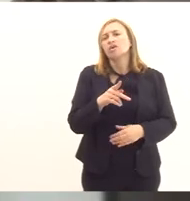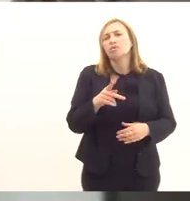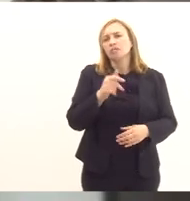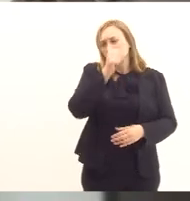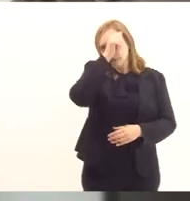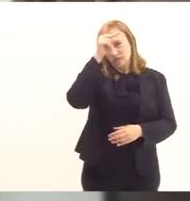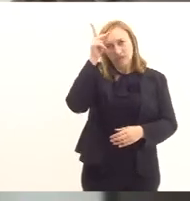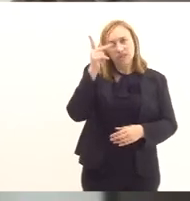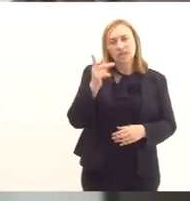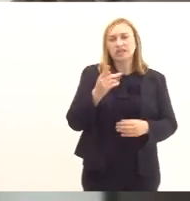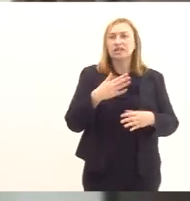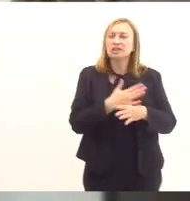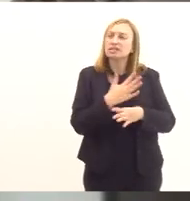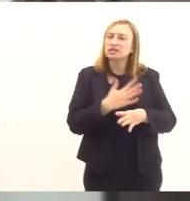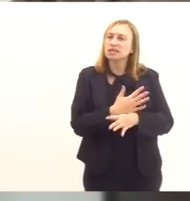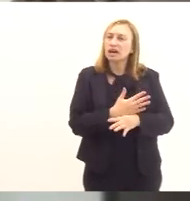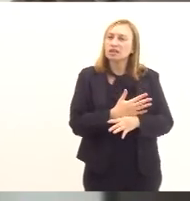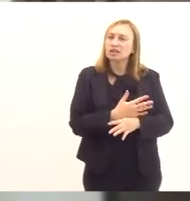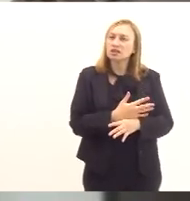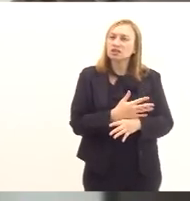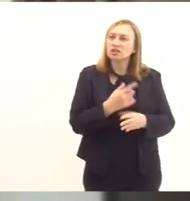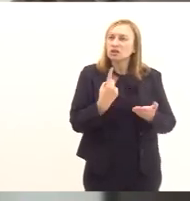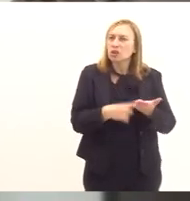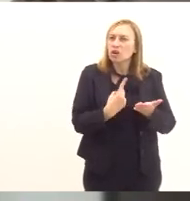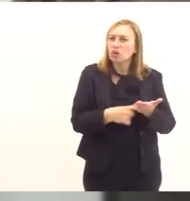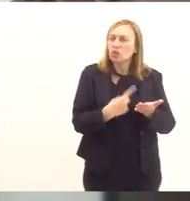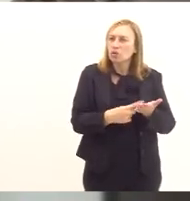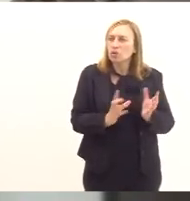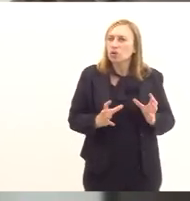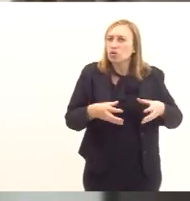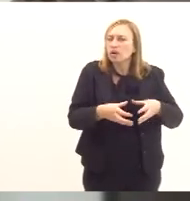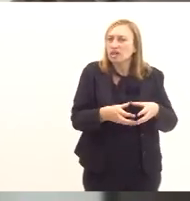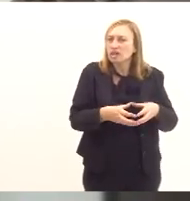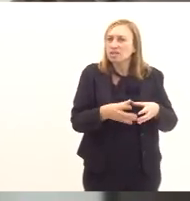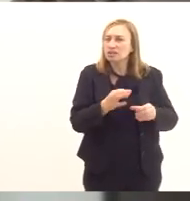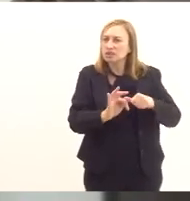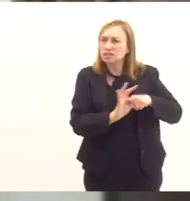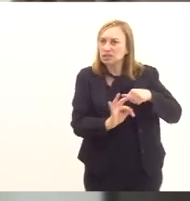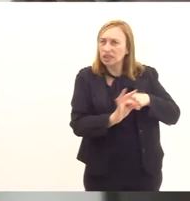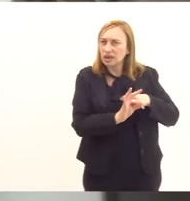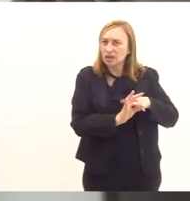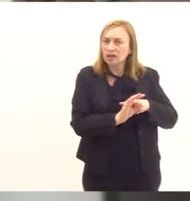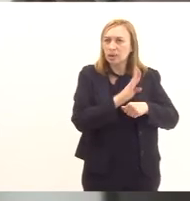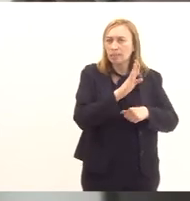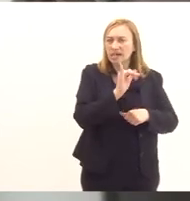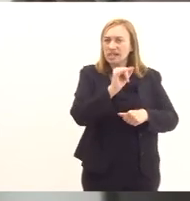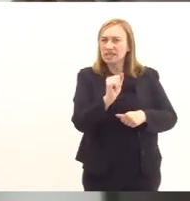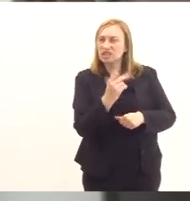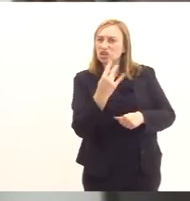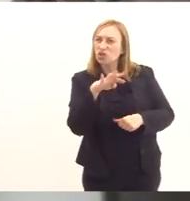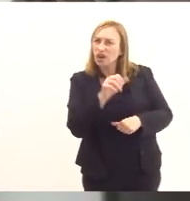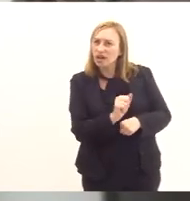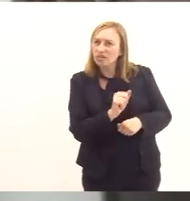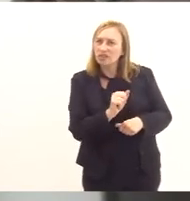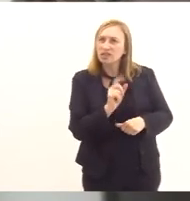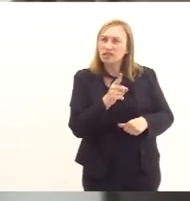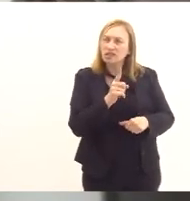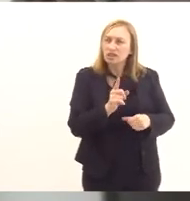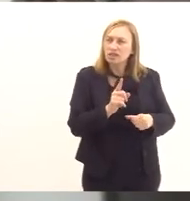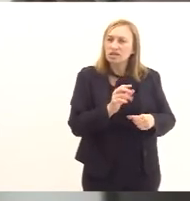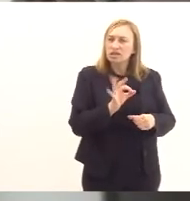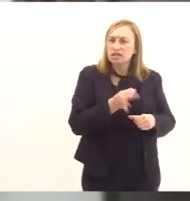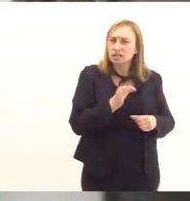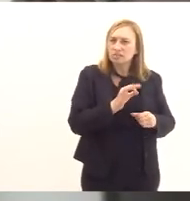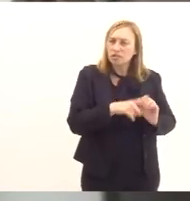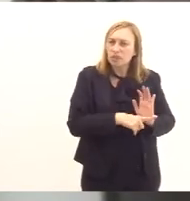o ano passado Praticamente todo a gente fez uma coisa que operação técnica como comitê de bacia hidrográfica do rio e a mãe justamente para recuperação